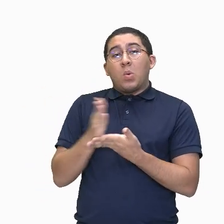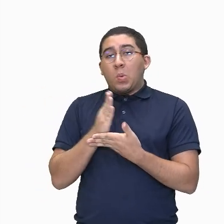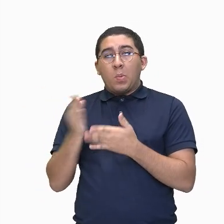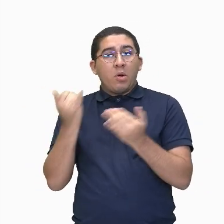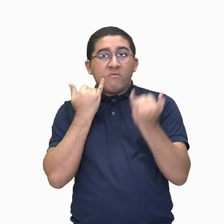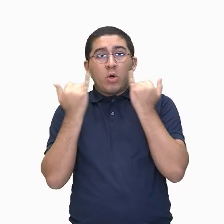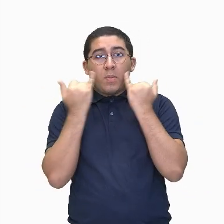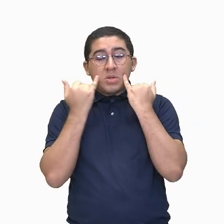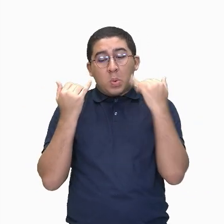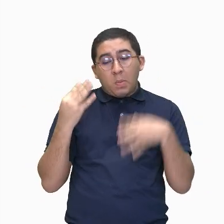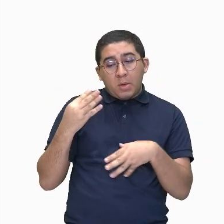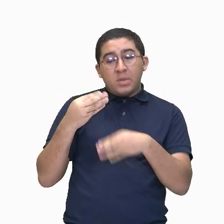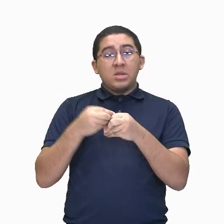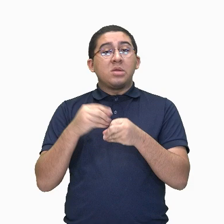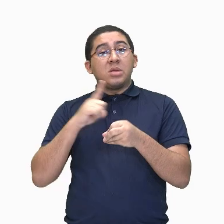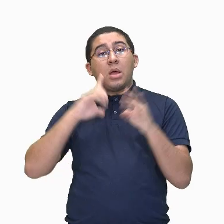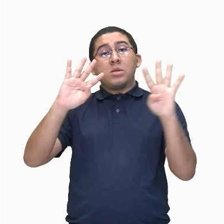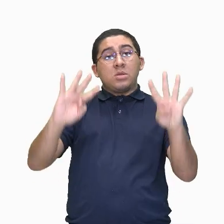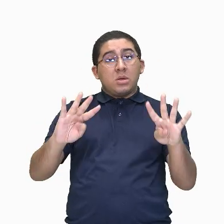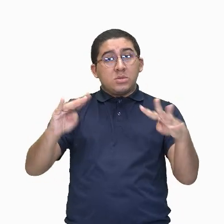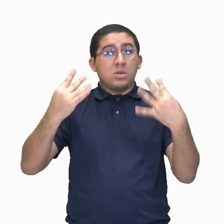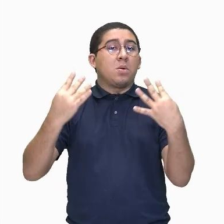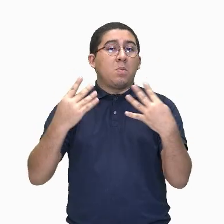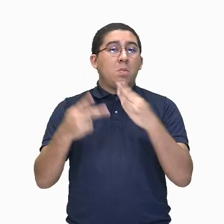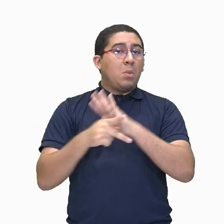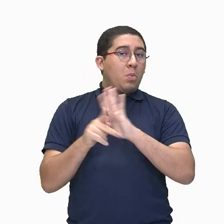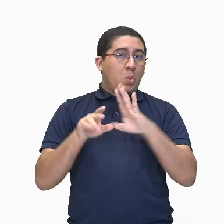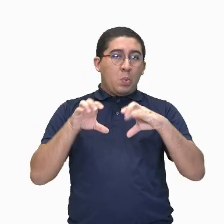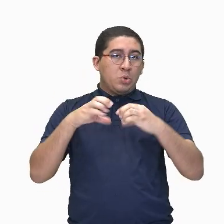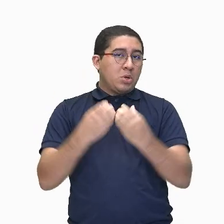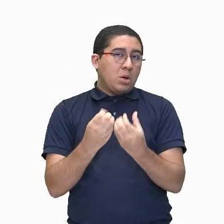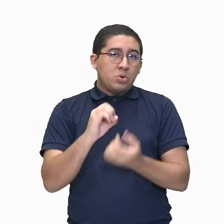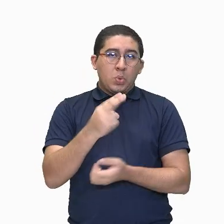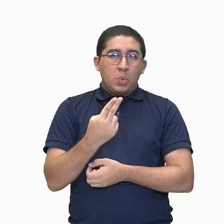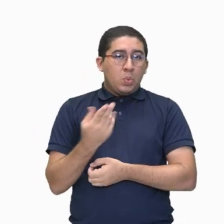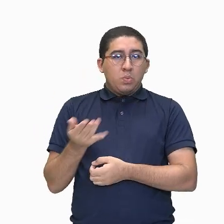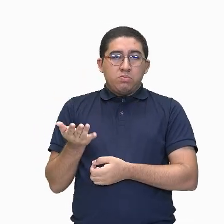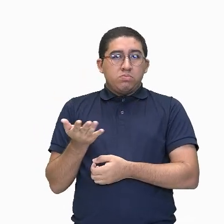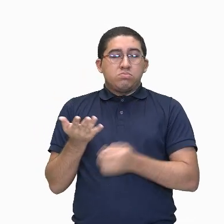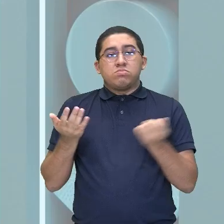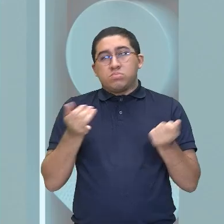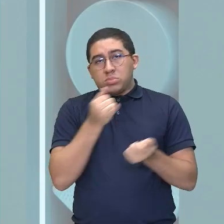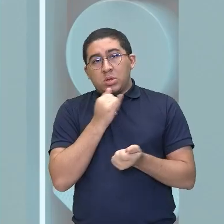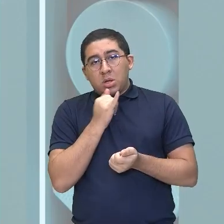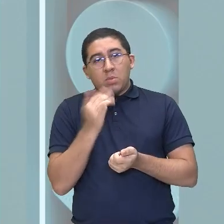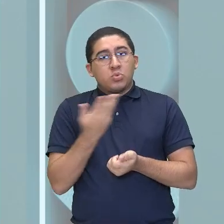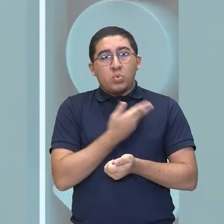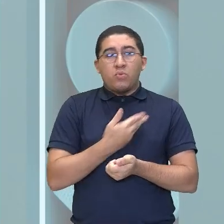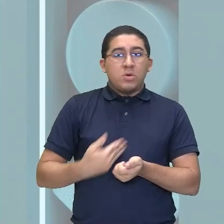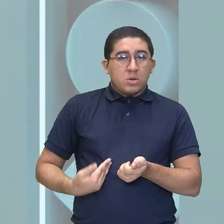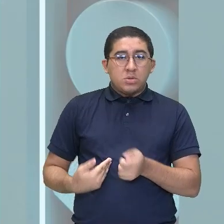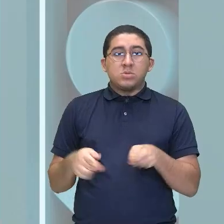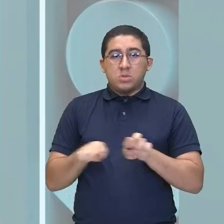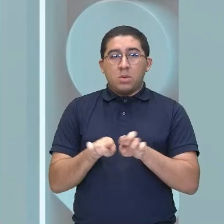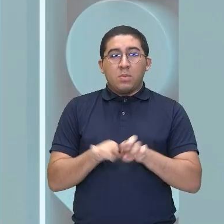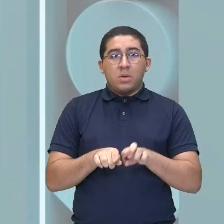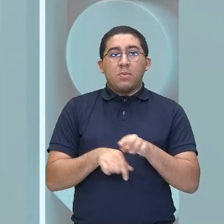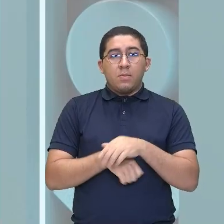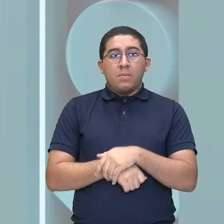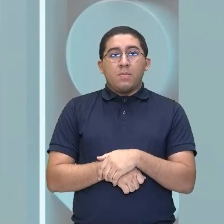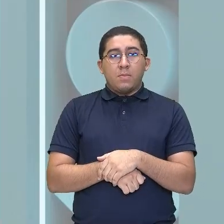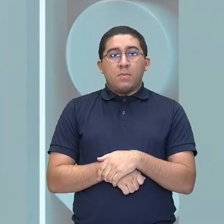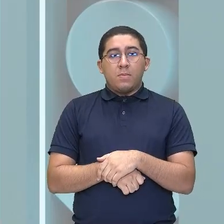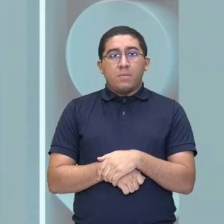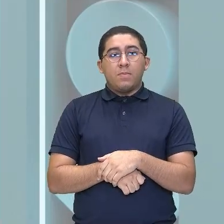que chame a atenção, né, da comunidade, ou então dos governantes, né, ou então